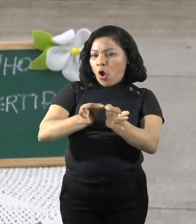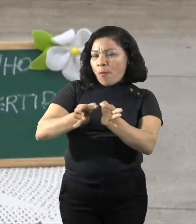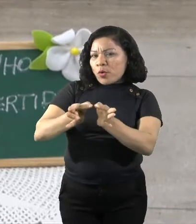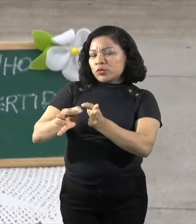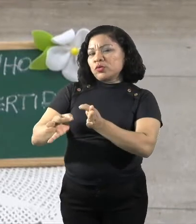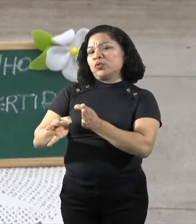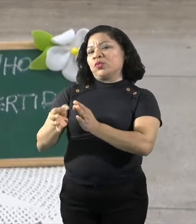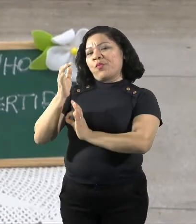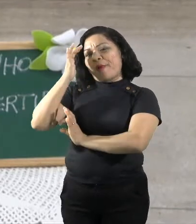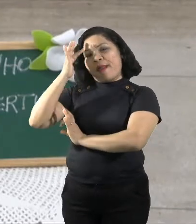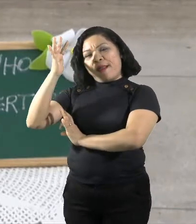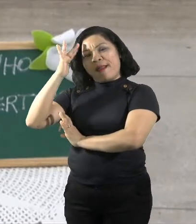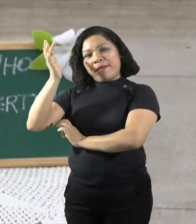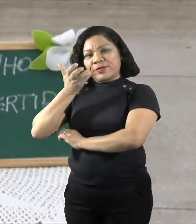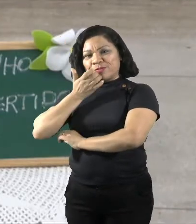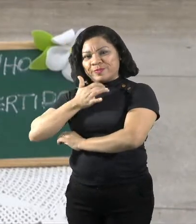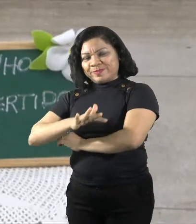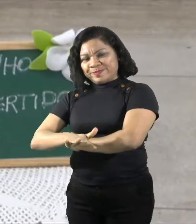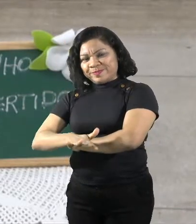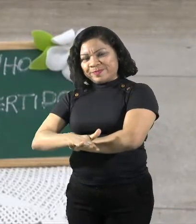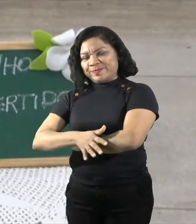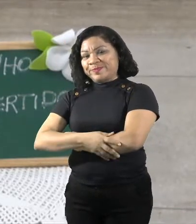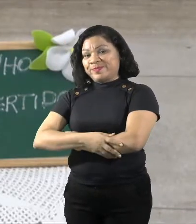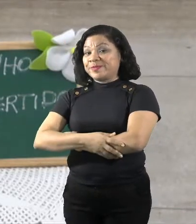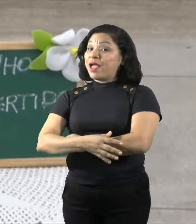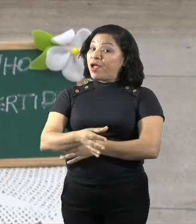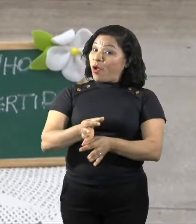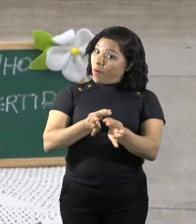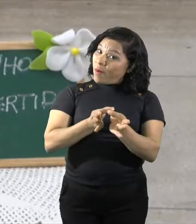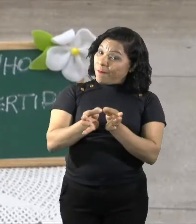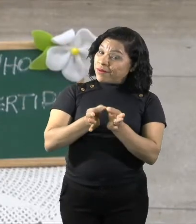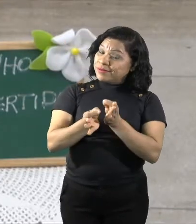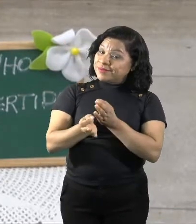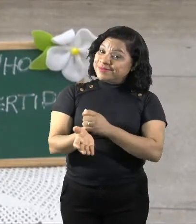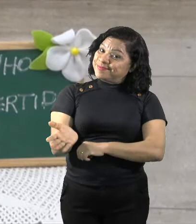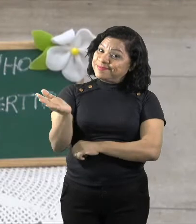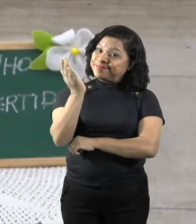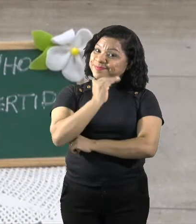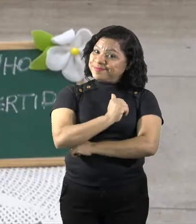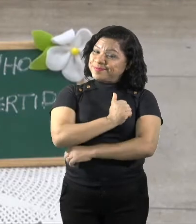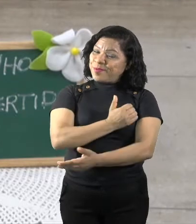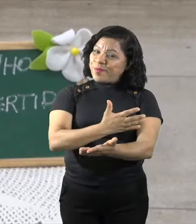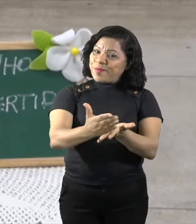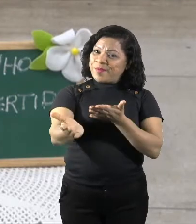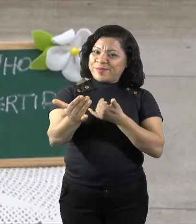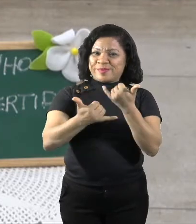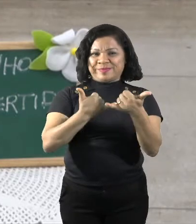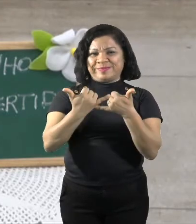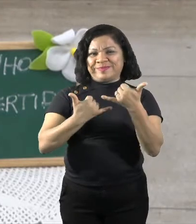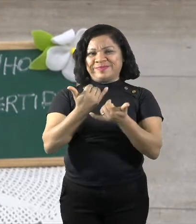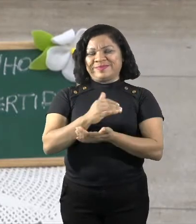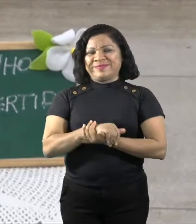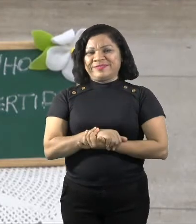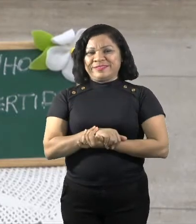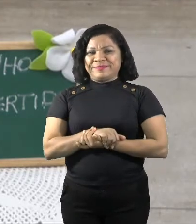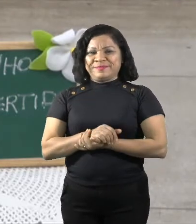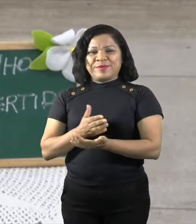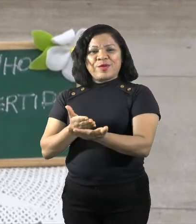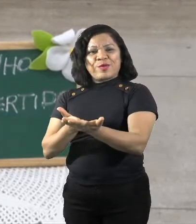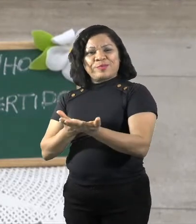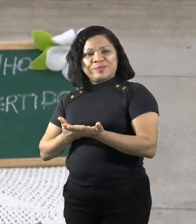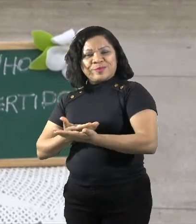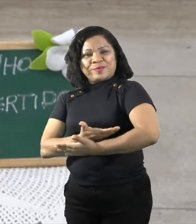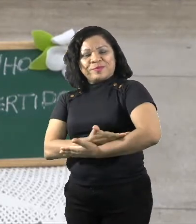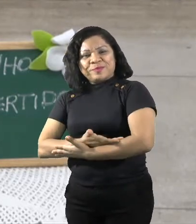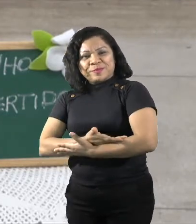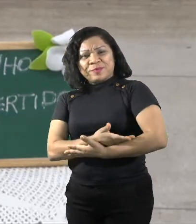da criança. Organizado, então vamos começar a brincadeira. Convide o seu bebê, lembrando,